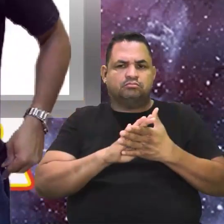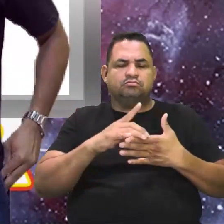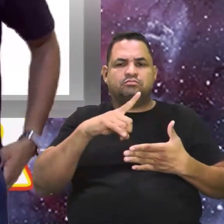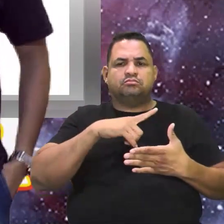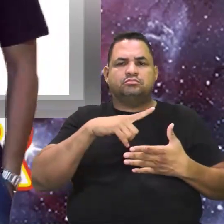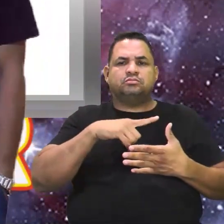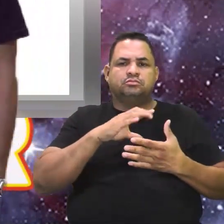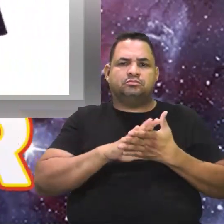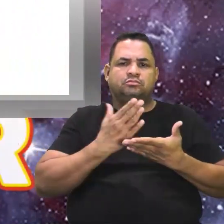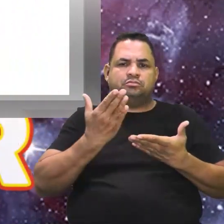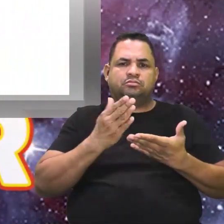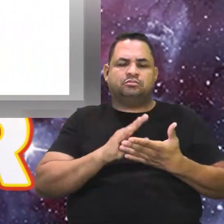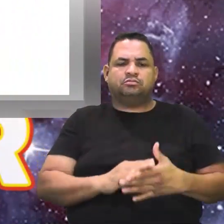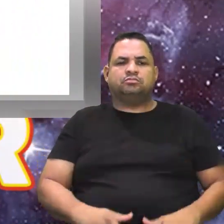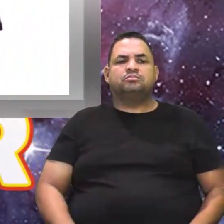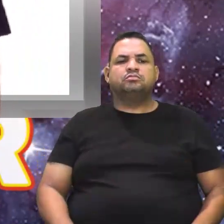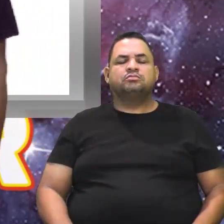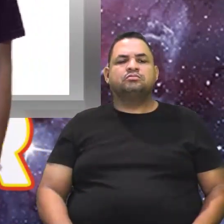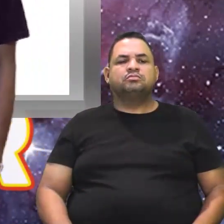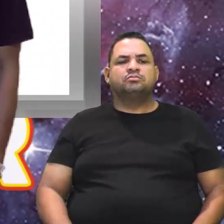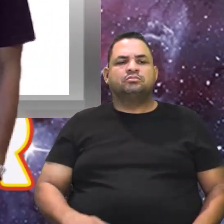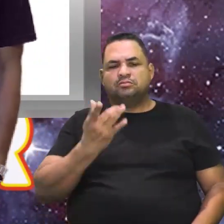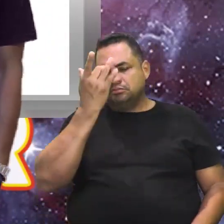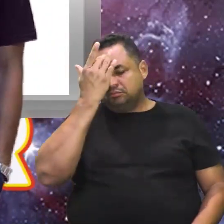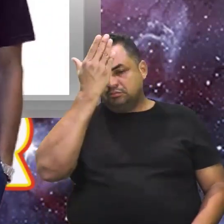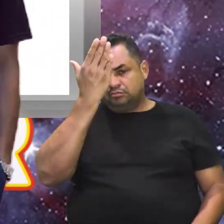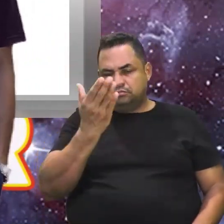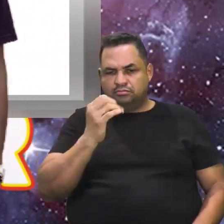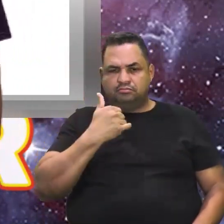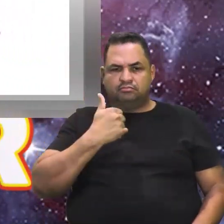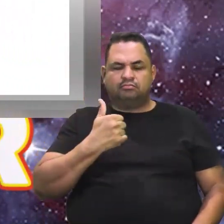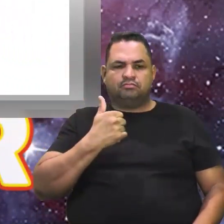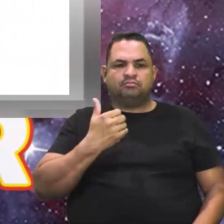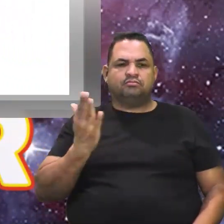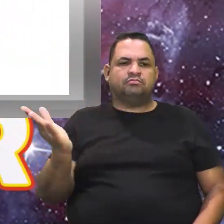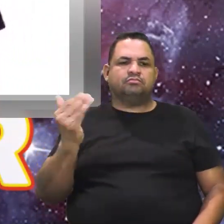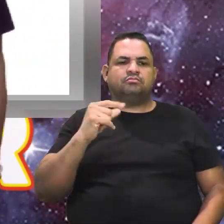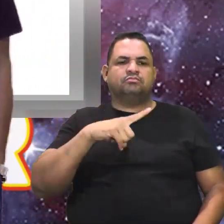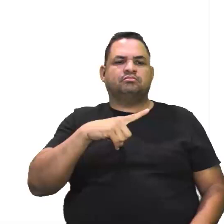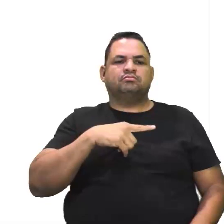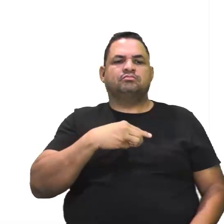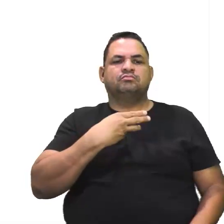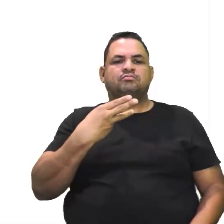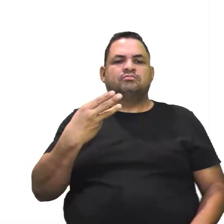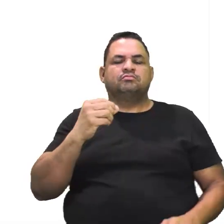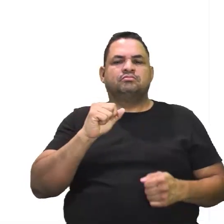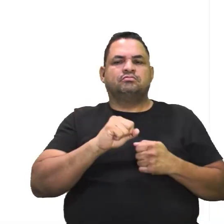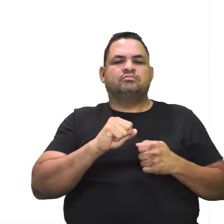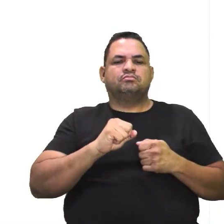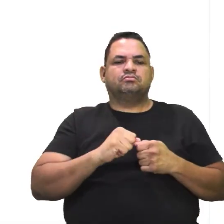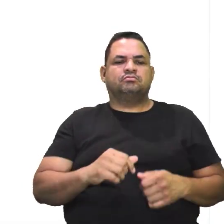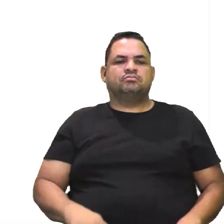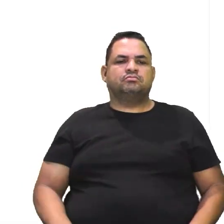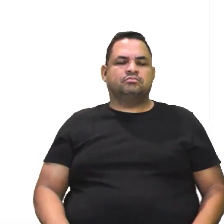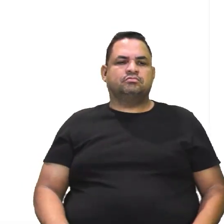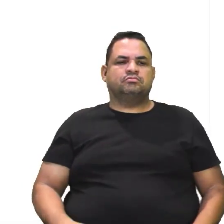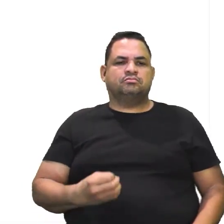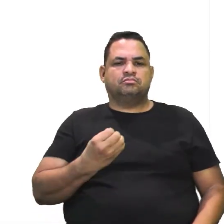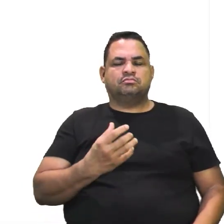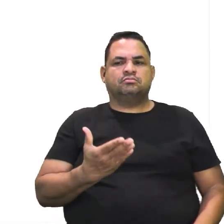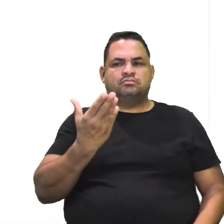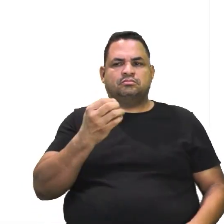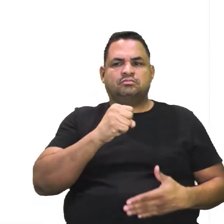ali, tem que estar confiando nessas fontes. E aí, fácil essa? Beleza? Vamos lá, a gente tem mais 3 para fazer. Olha lá, então. Vamos da